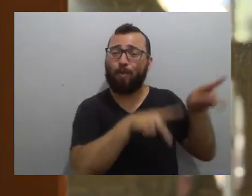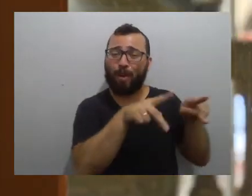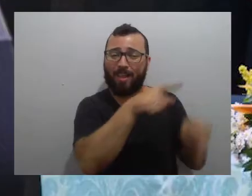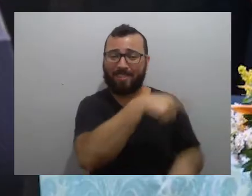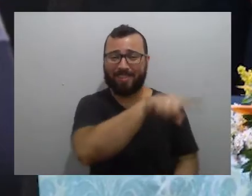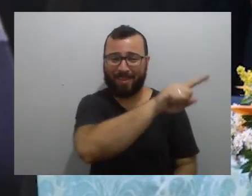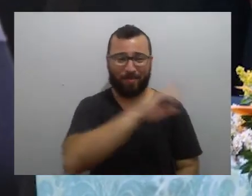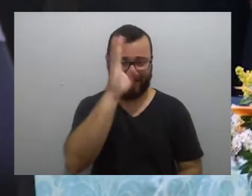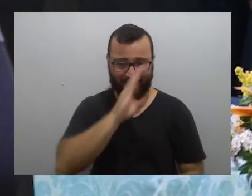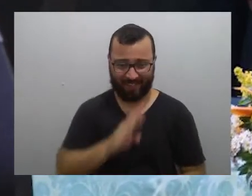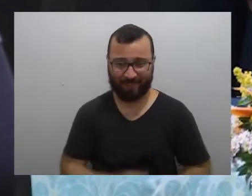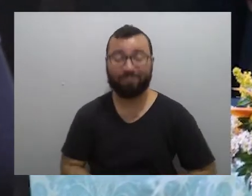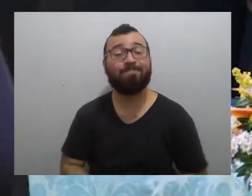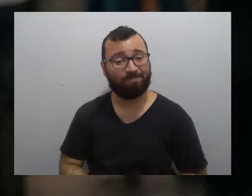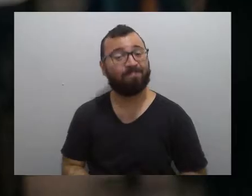do Brasil.